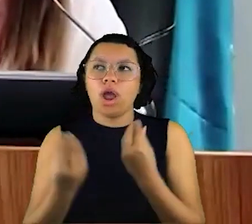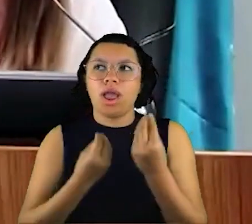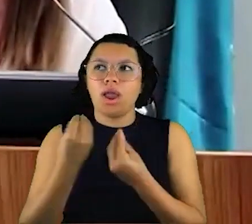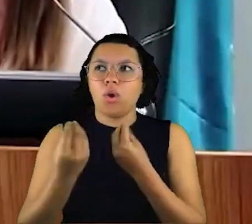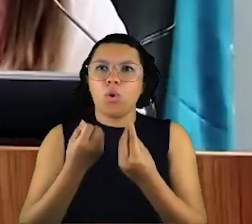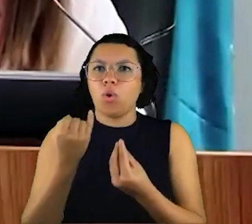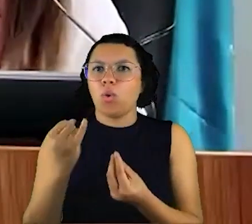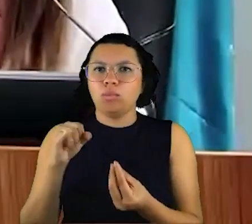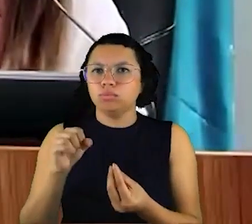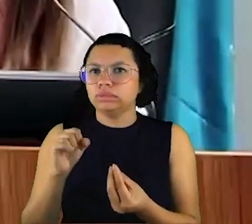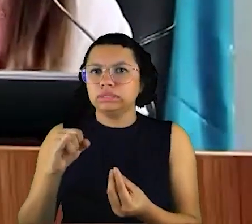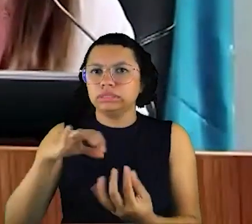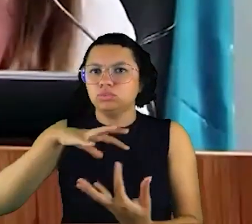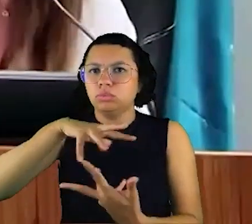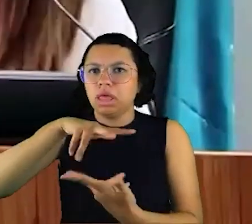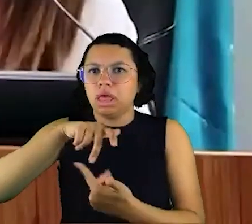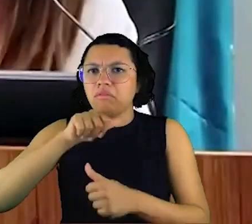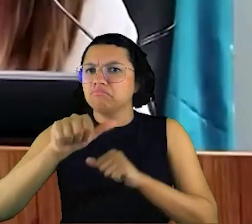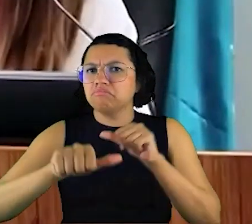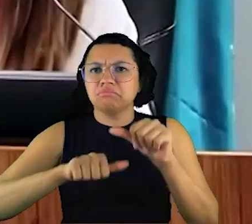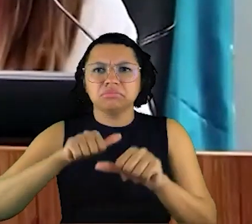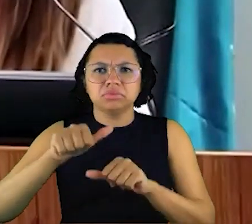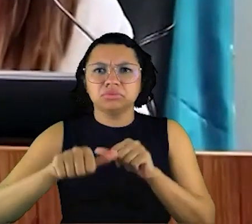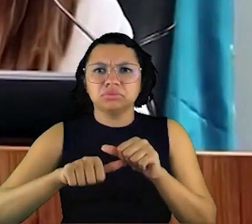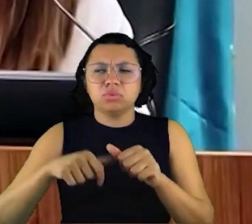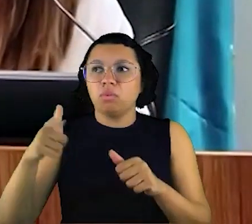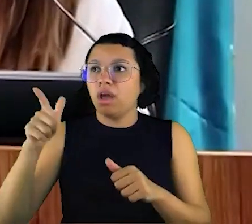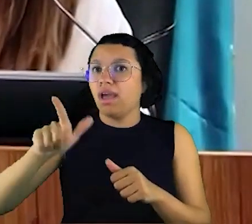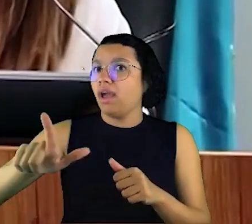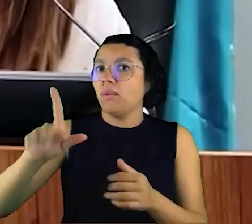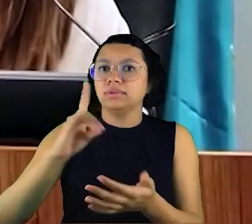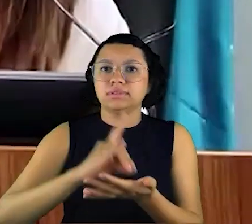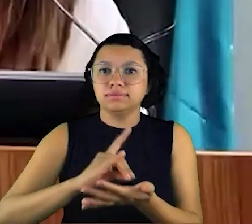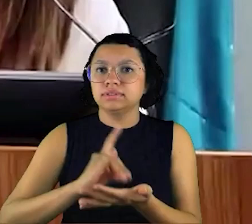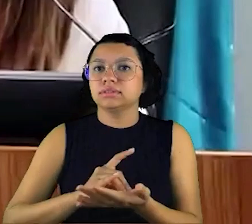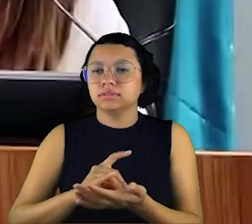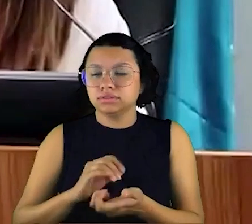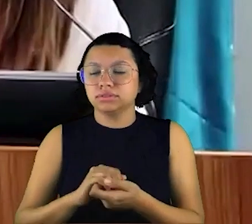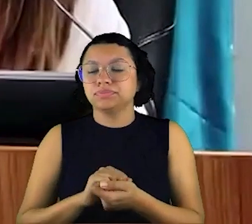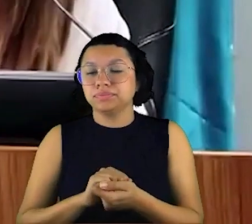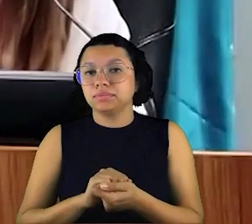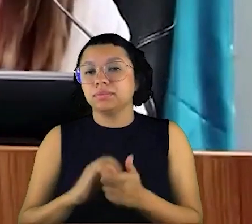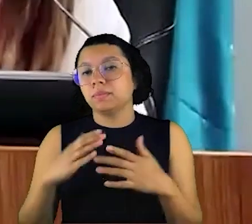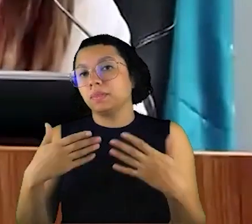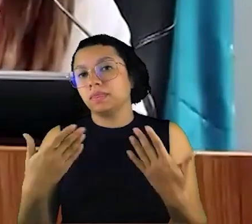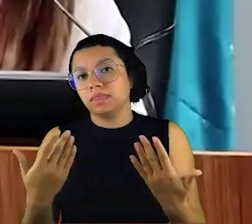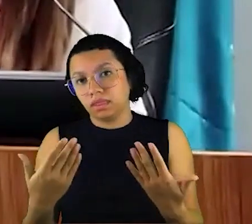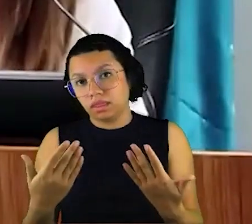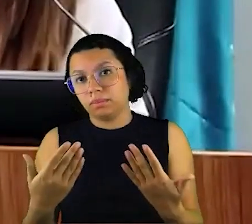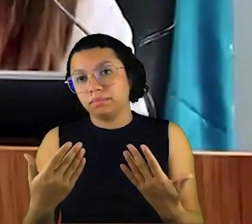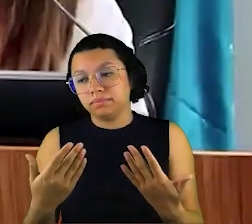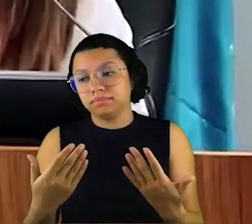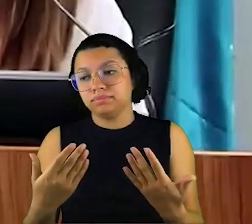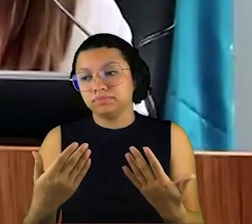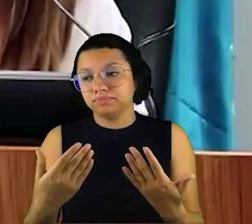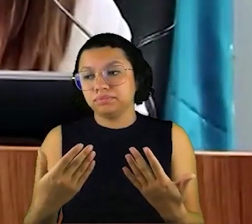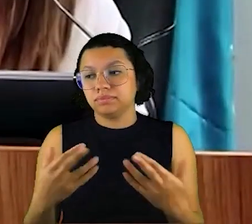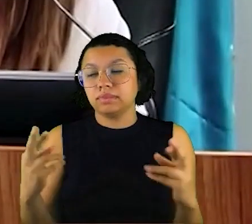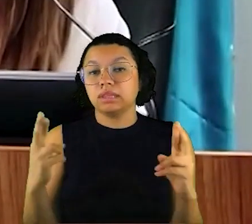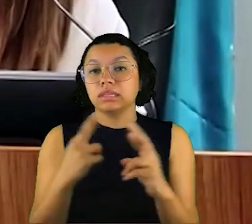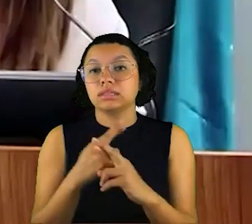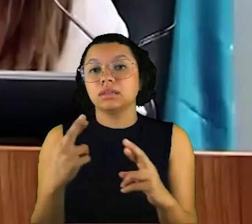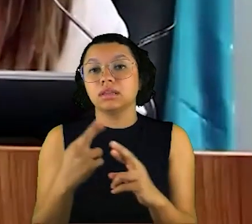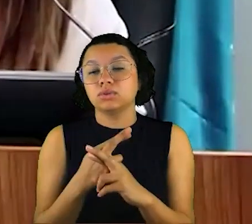definitivamente. Outra realidade completamente diferente. E, para além disso,